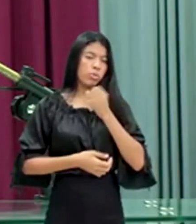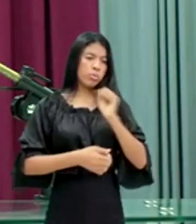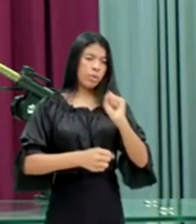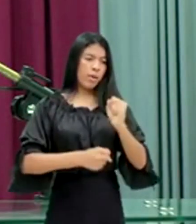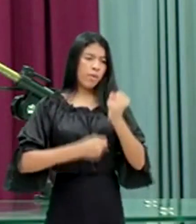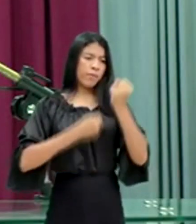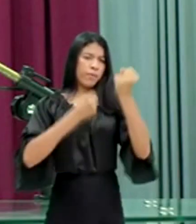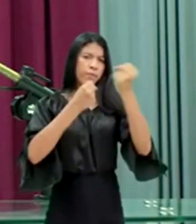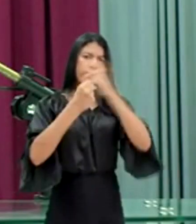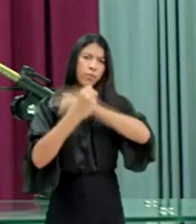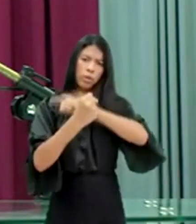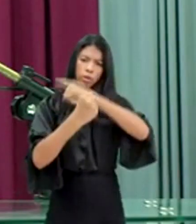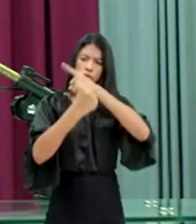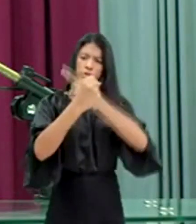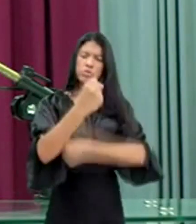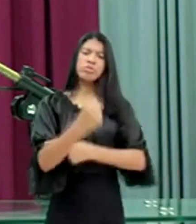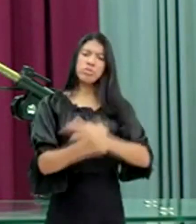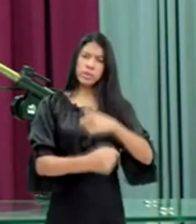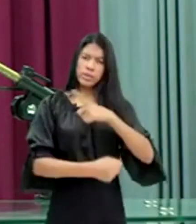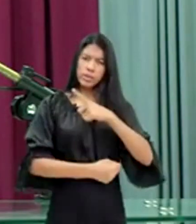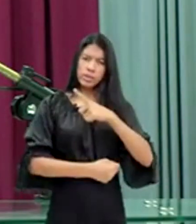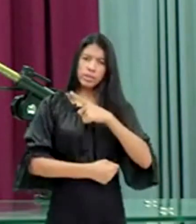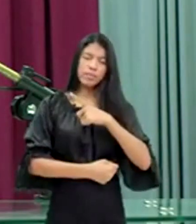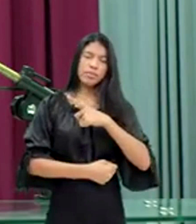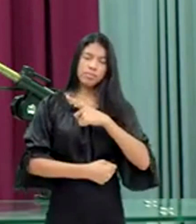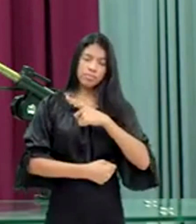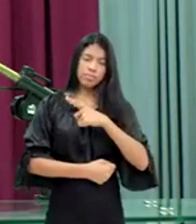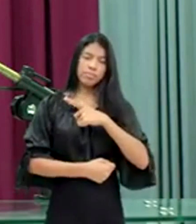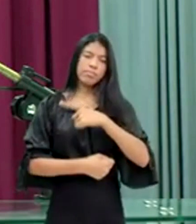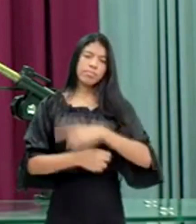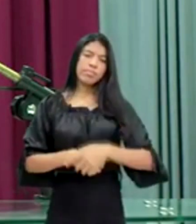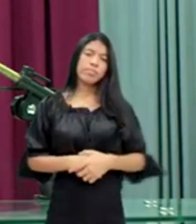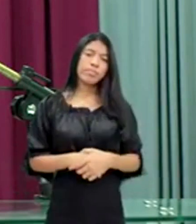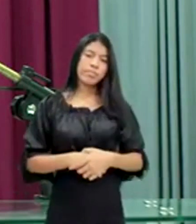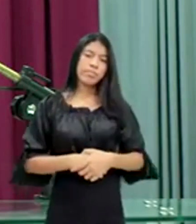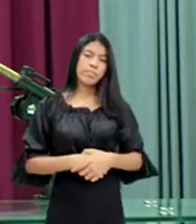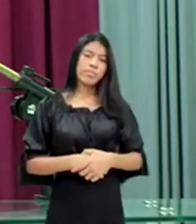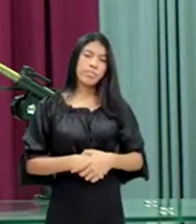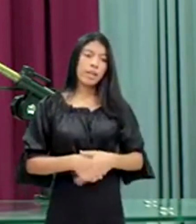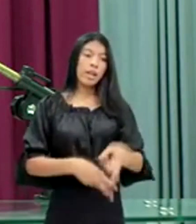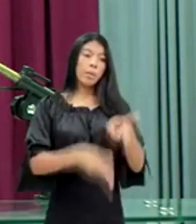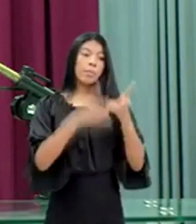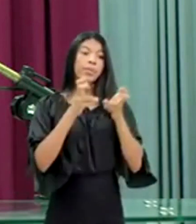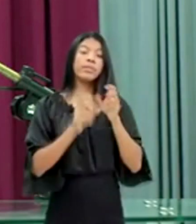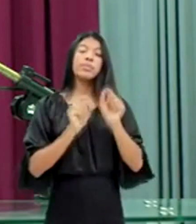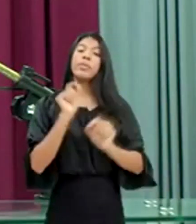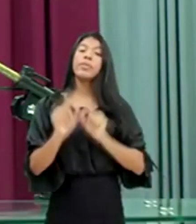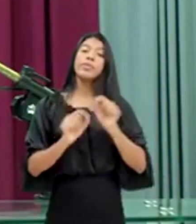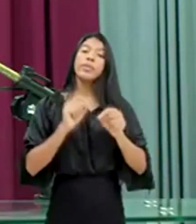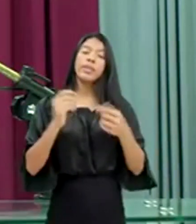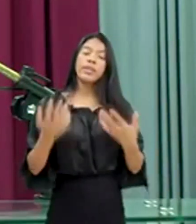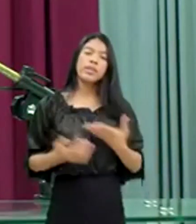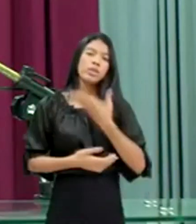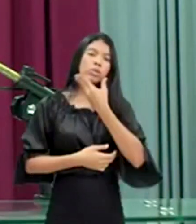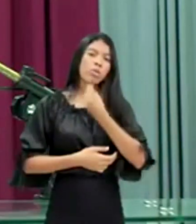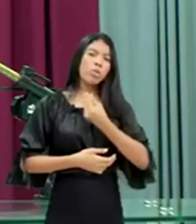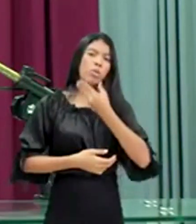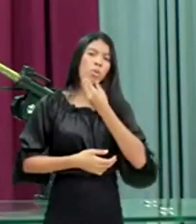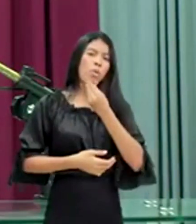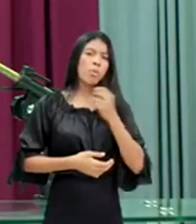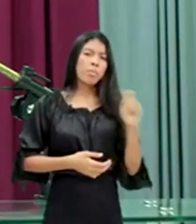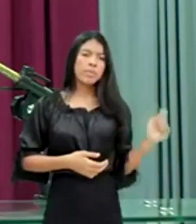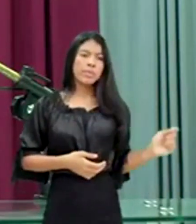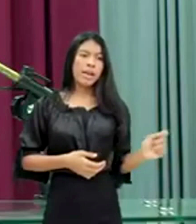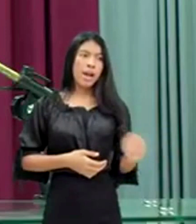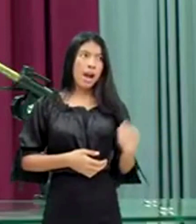o exército era forte. Viram que ali haviam homens de grande estatura.